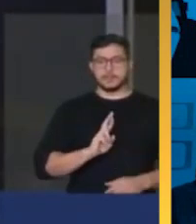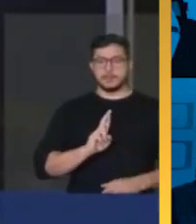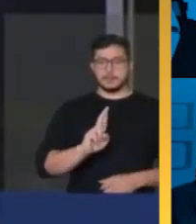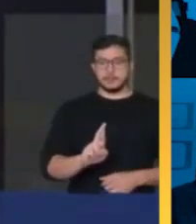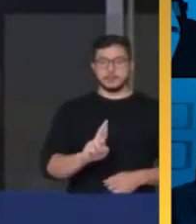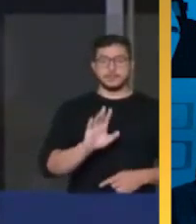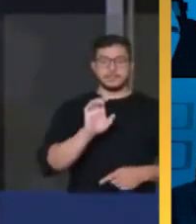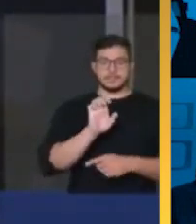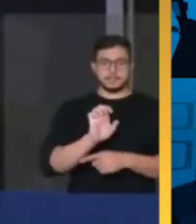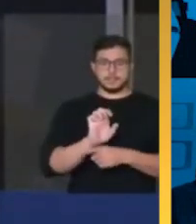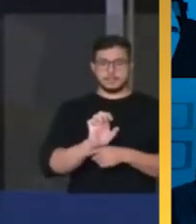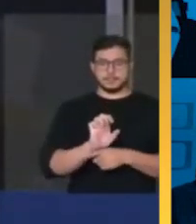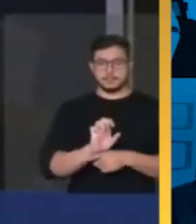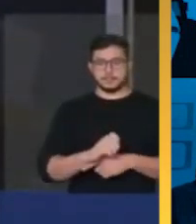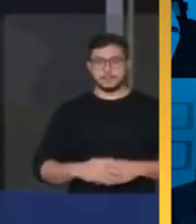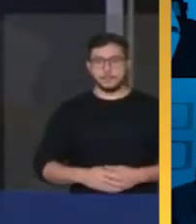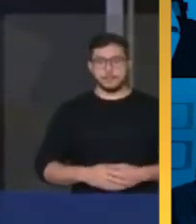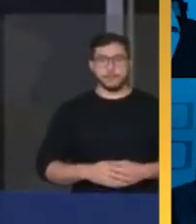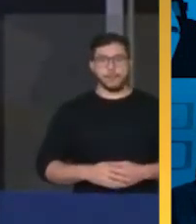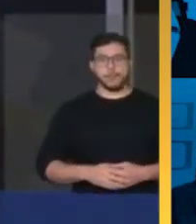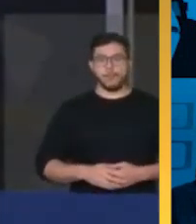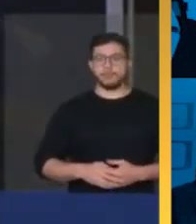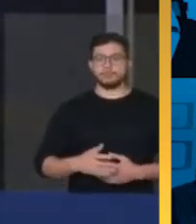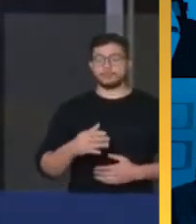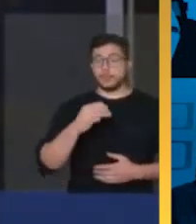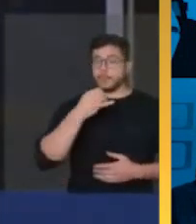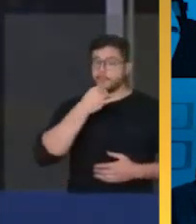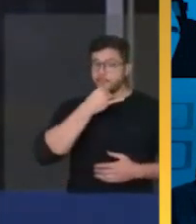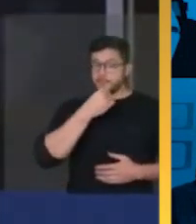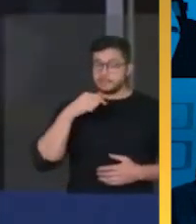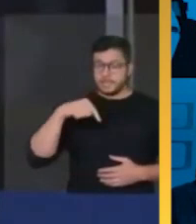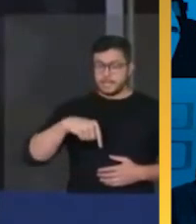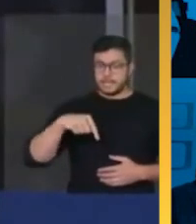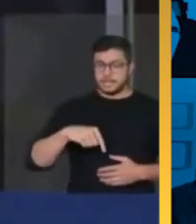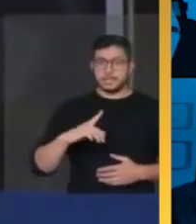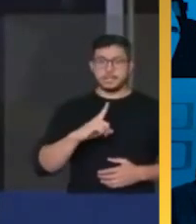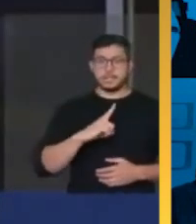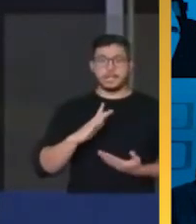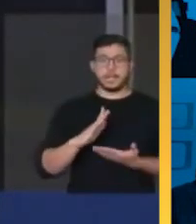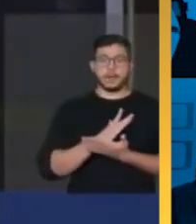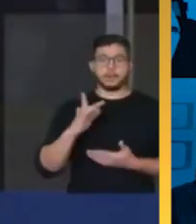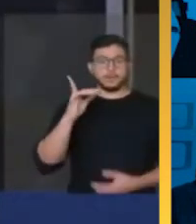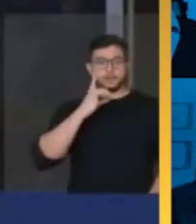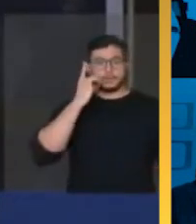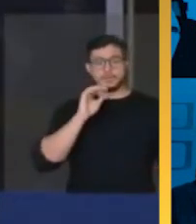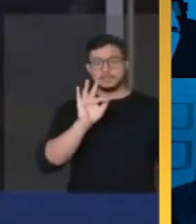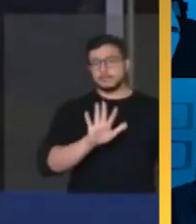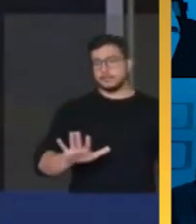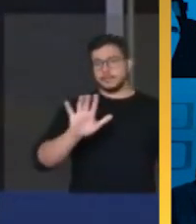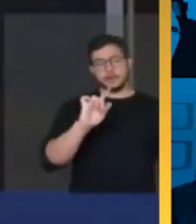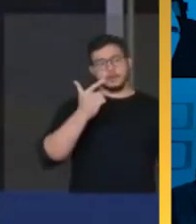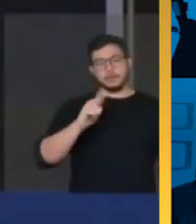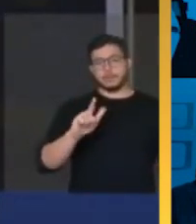para representar os estados. Infelizmente, aqui existem deputados federais que não representam o